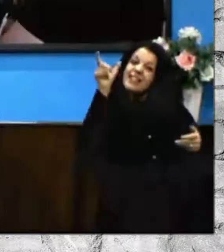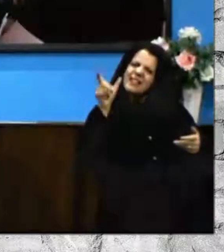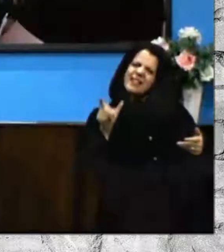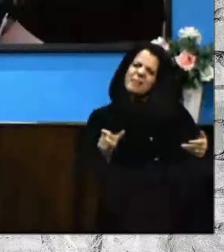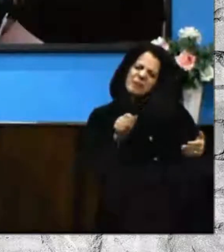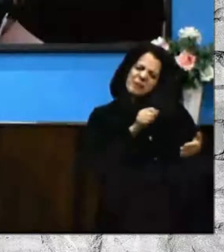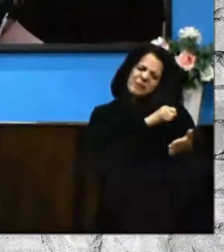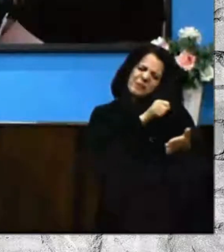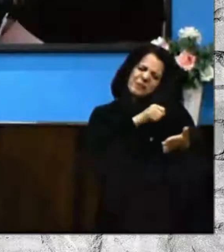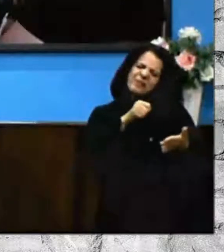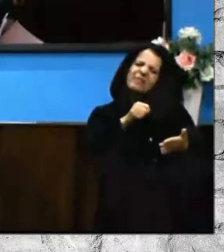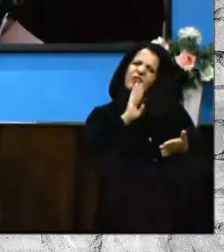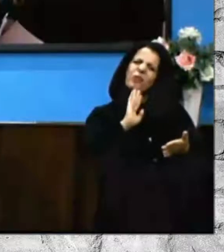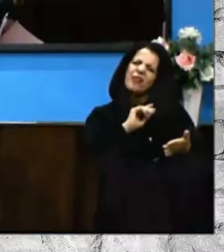escreveu.